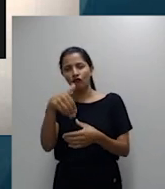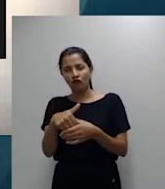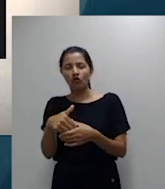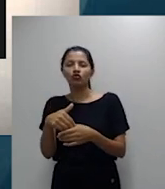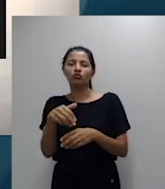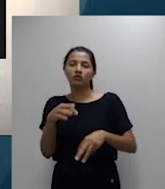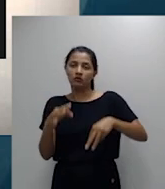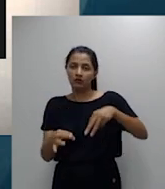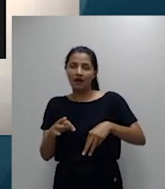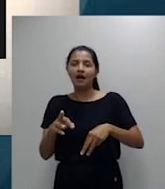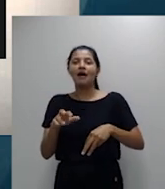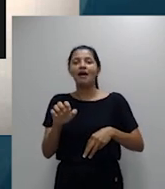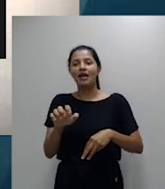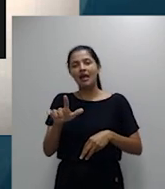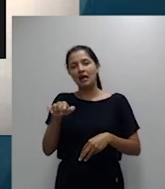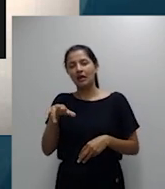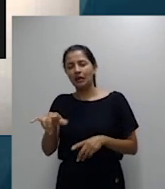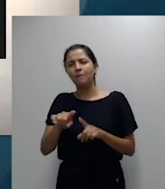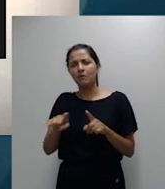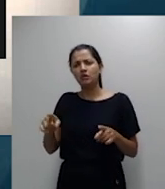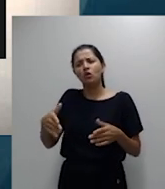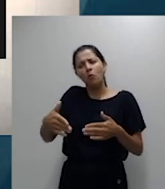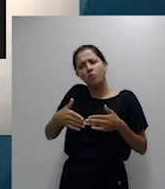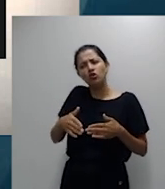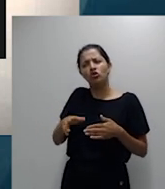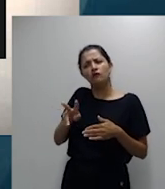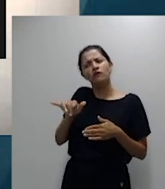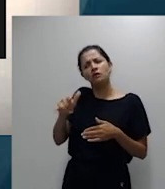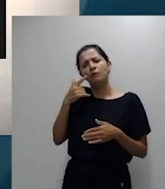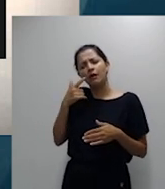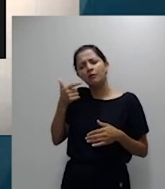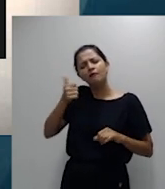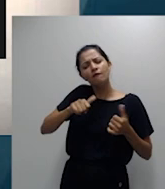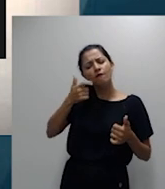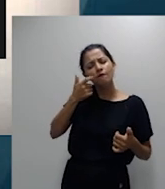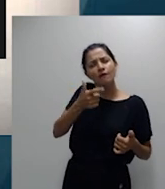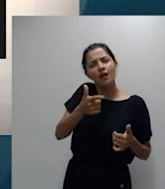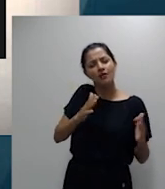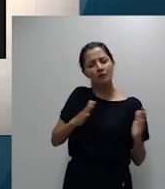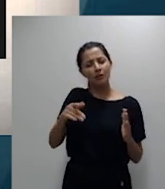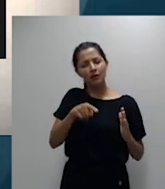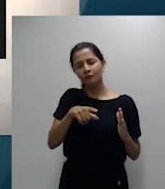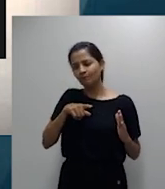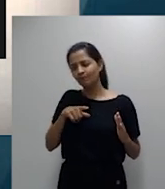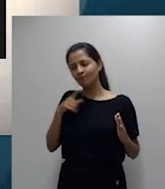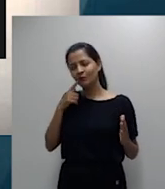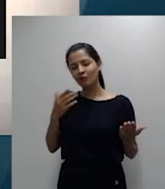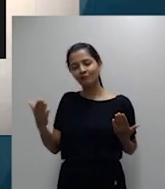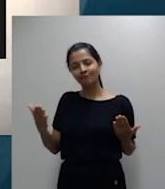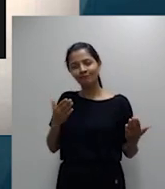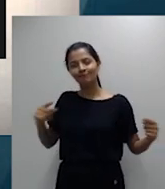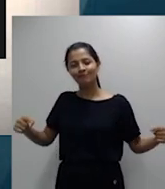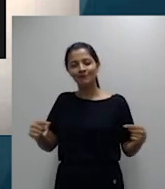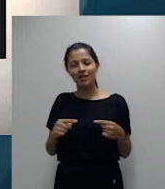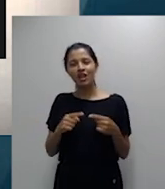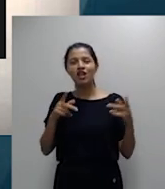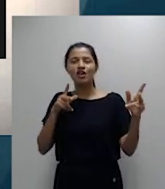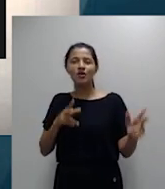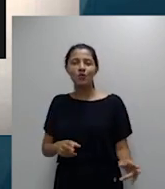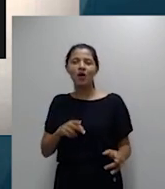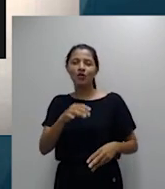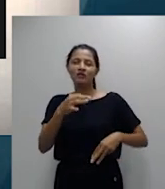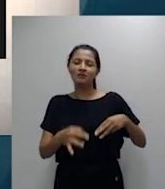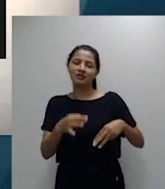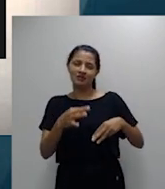pedido o bicho é só para verificar esses prazos e observei que chegam à mesma conclusão da ministra Regina Helena Costa